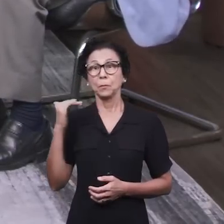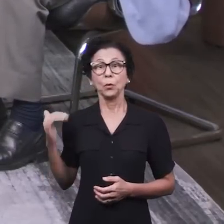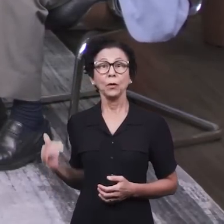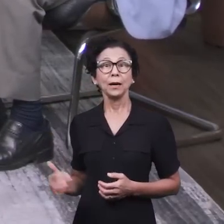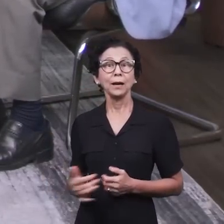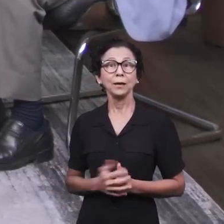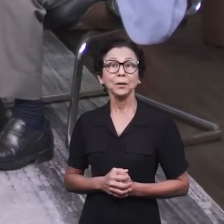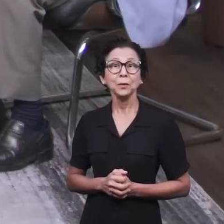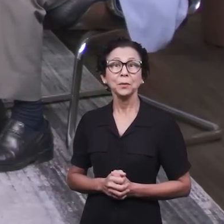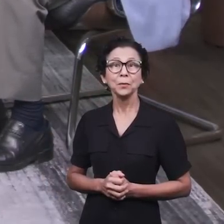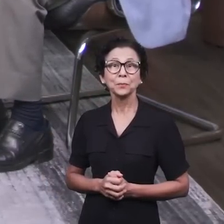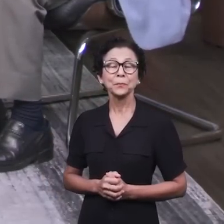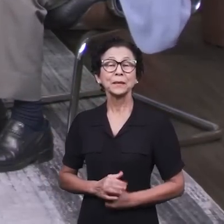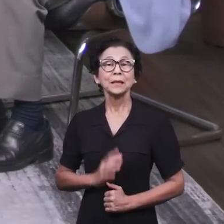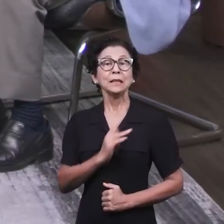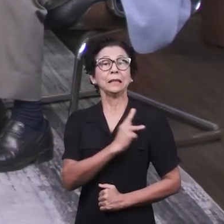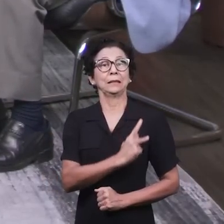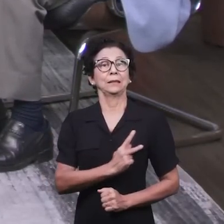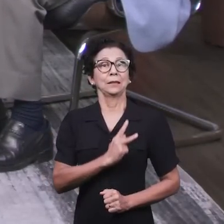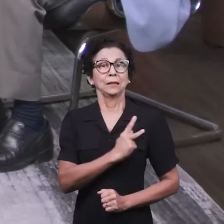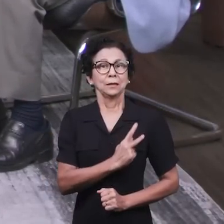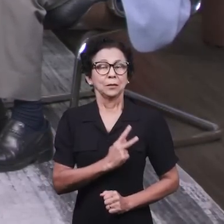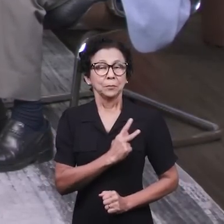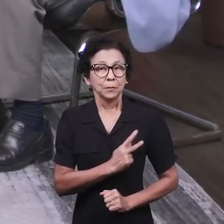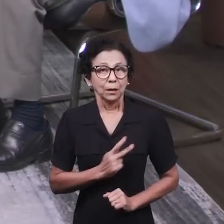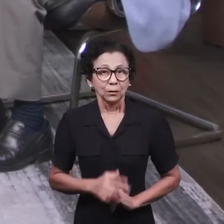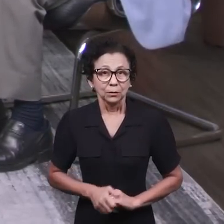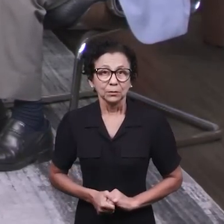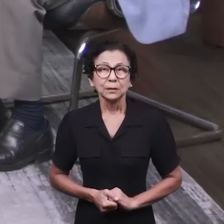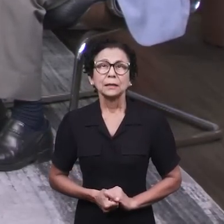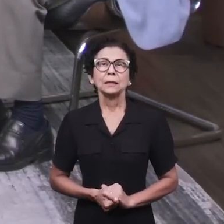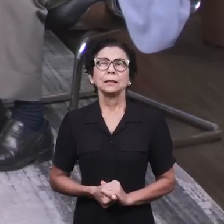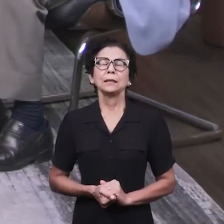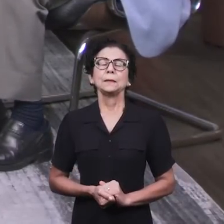último, e Paulo por quê? Paulo, essencialmente Paulo.